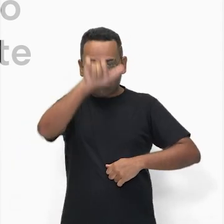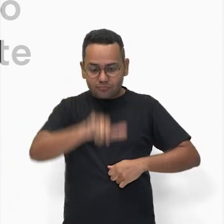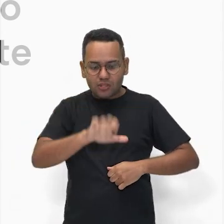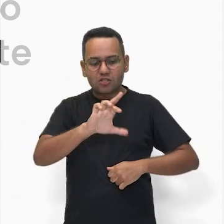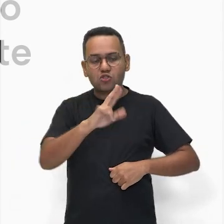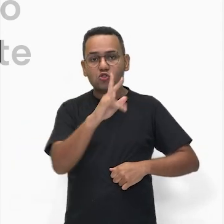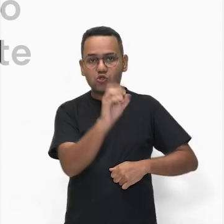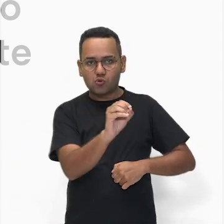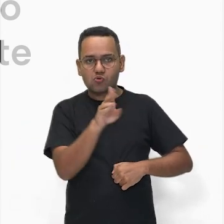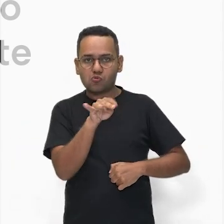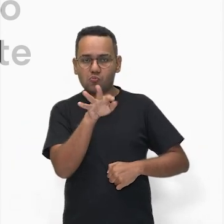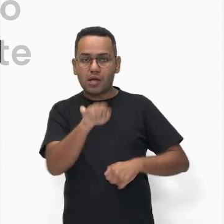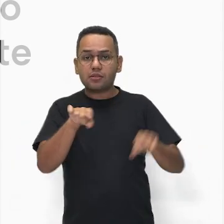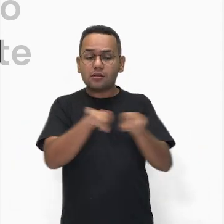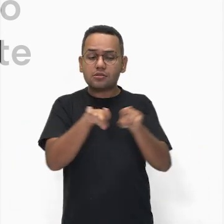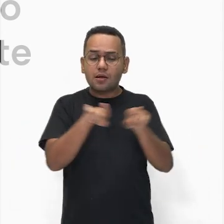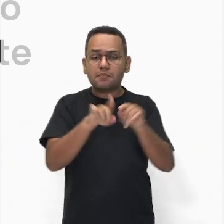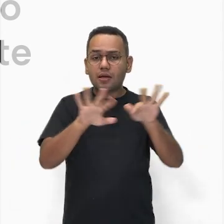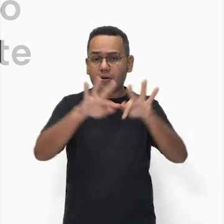sua família, certo?